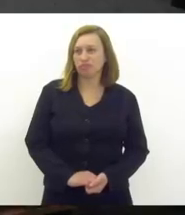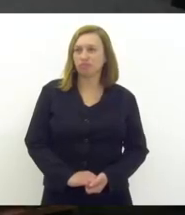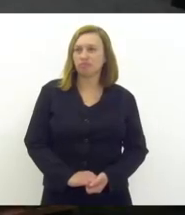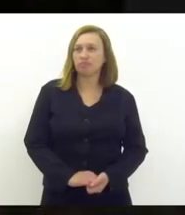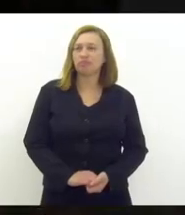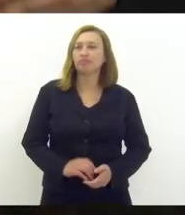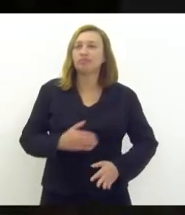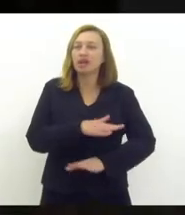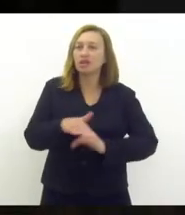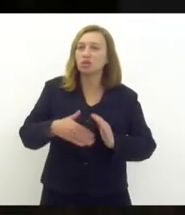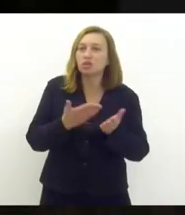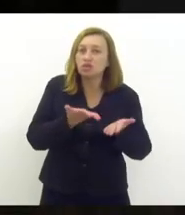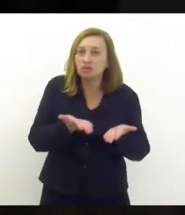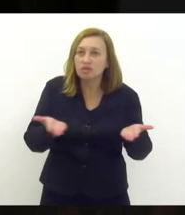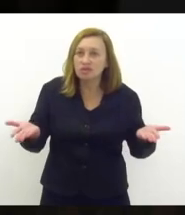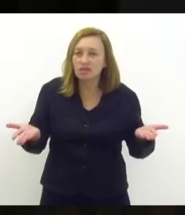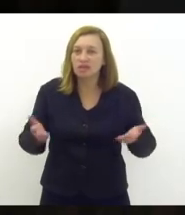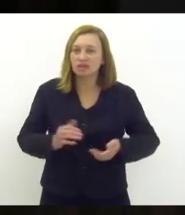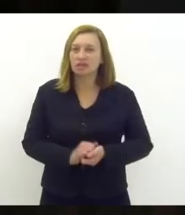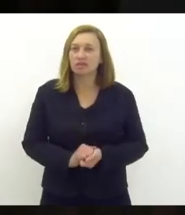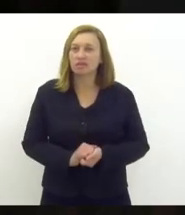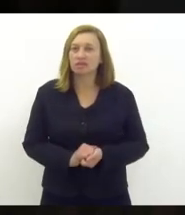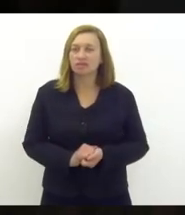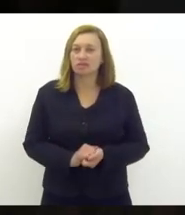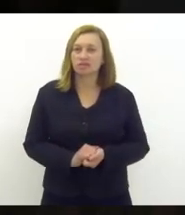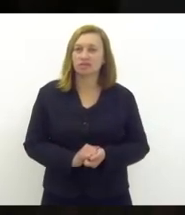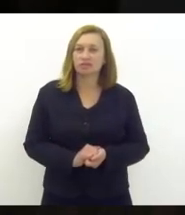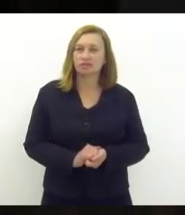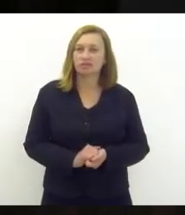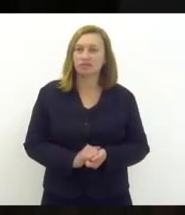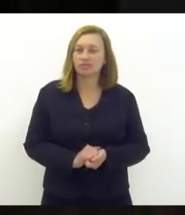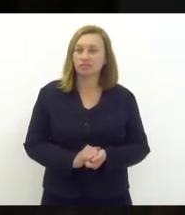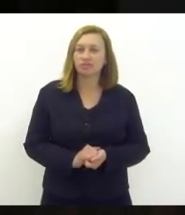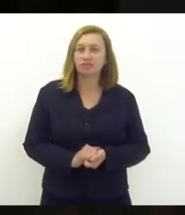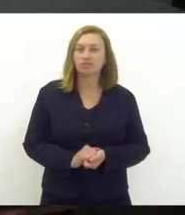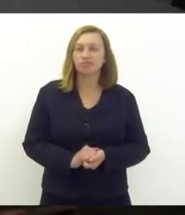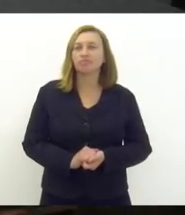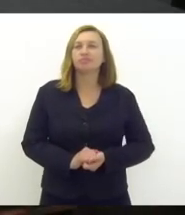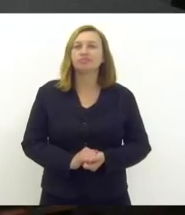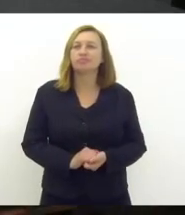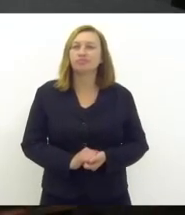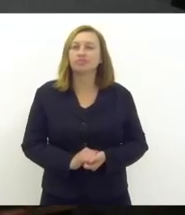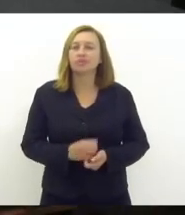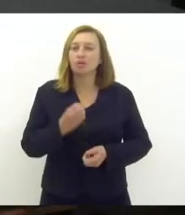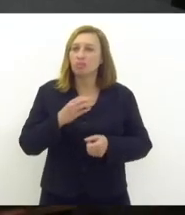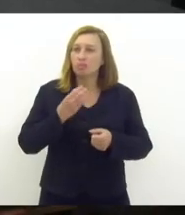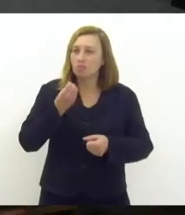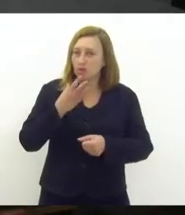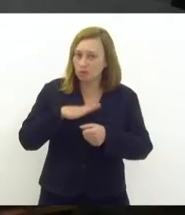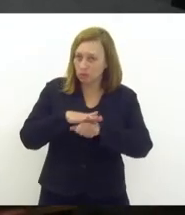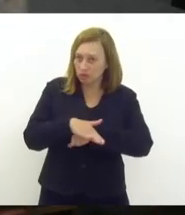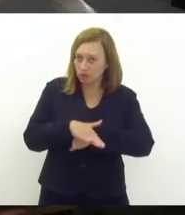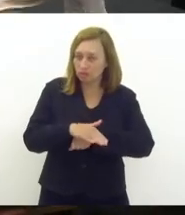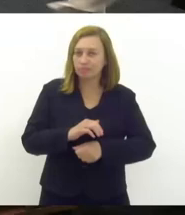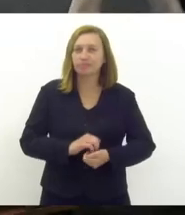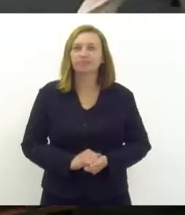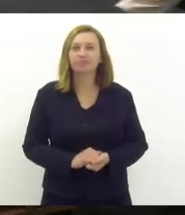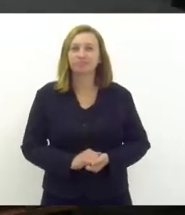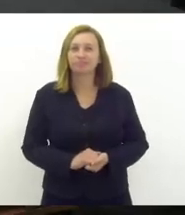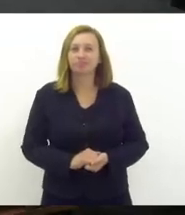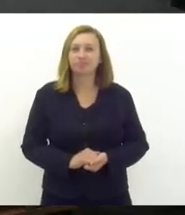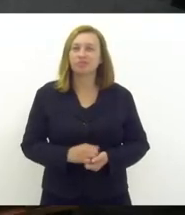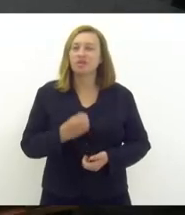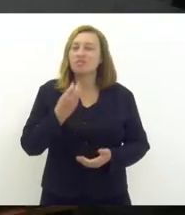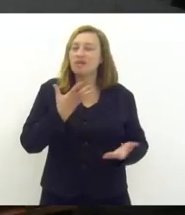autoridades presentes senhoras e senhores boa noite